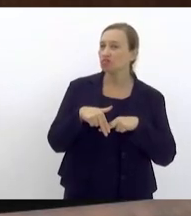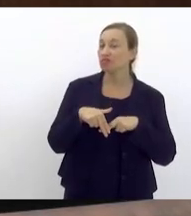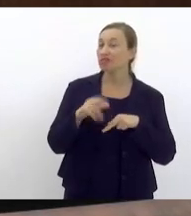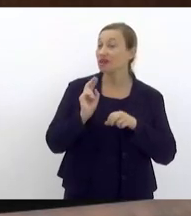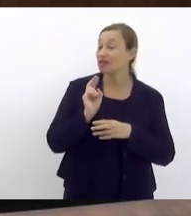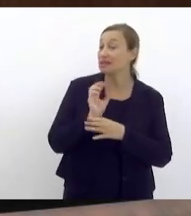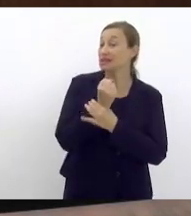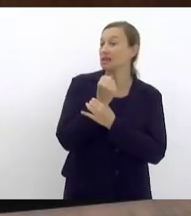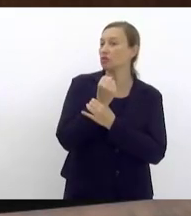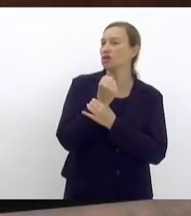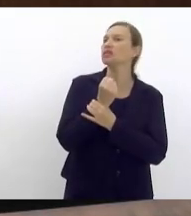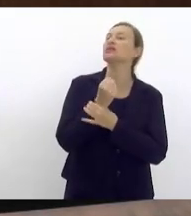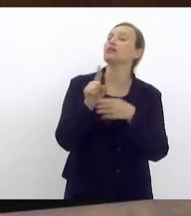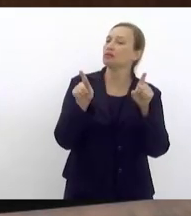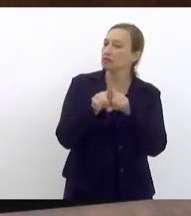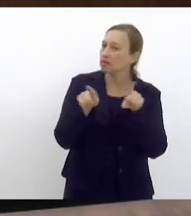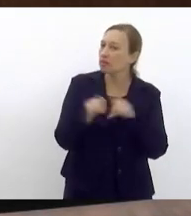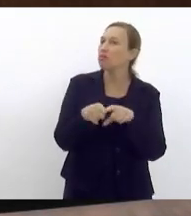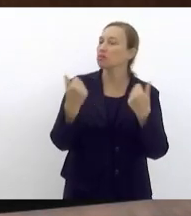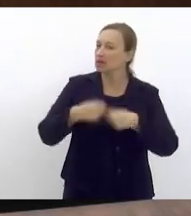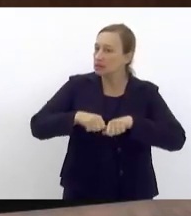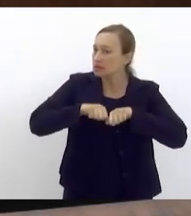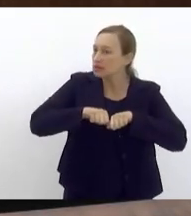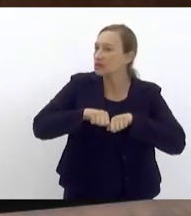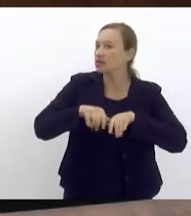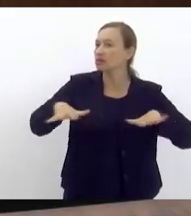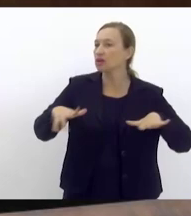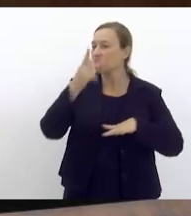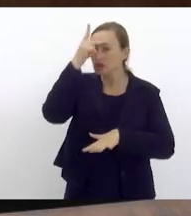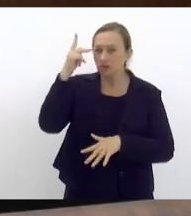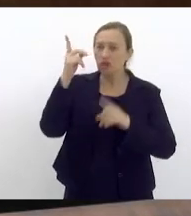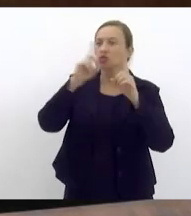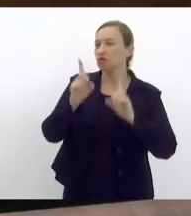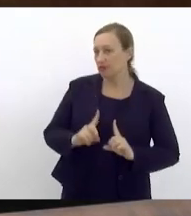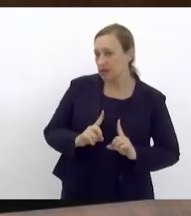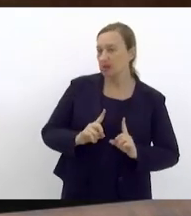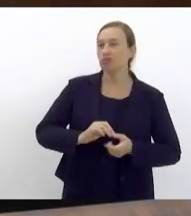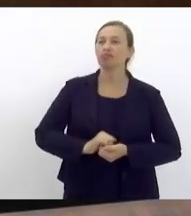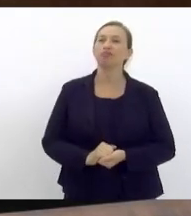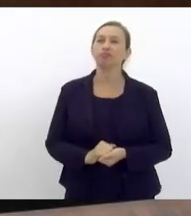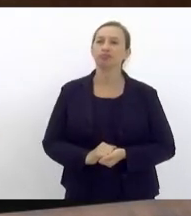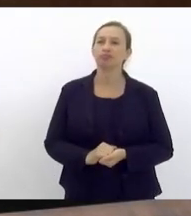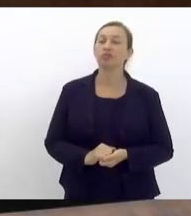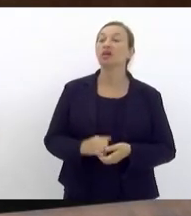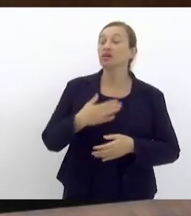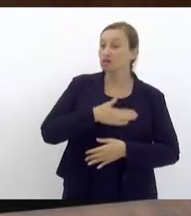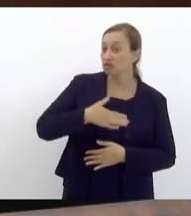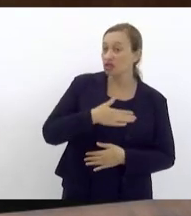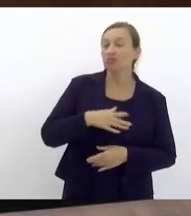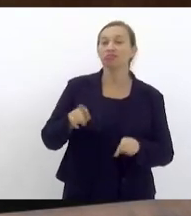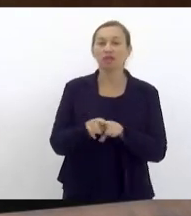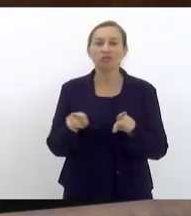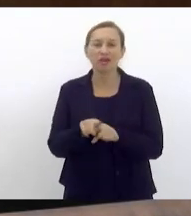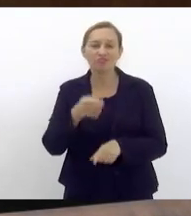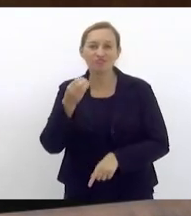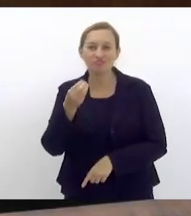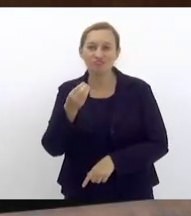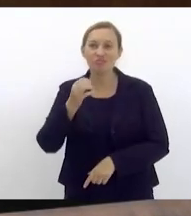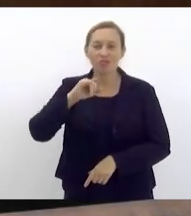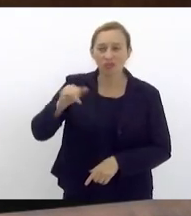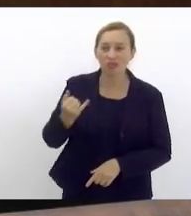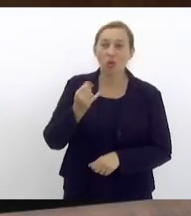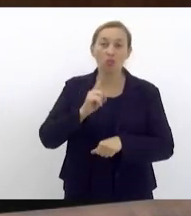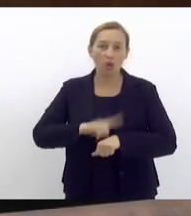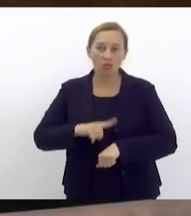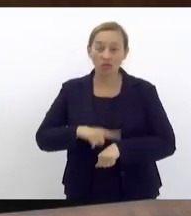proteção que também precisa ser estendida às pessoas com deficiência gostaria também aproveitar o momento Presidente para